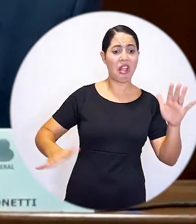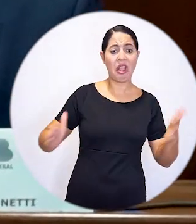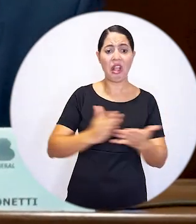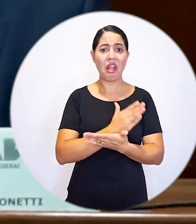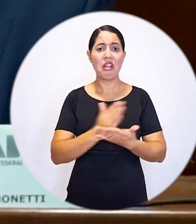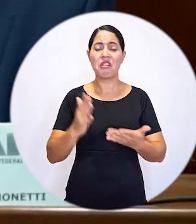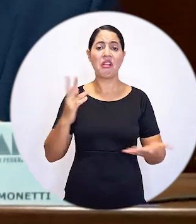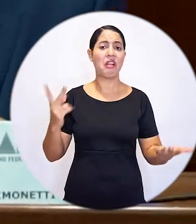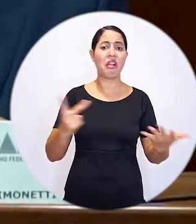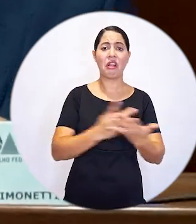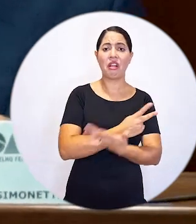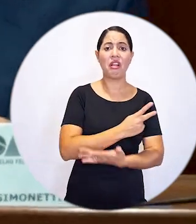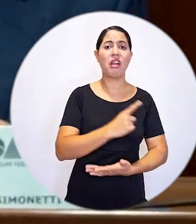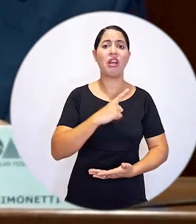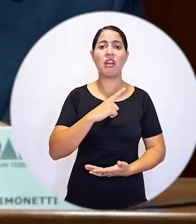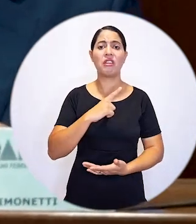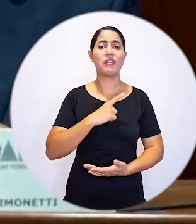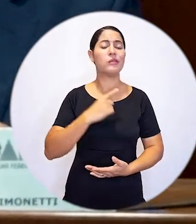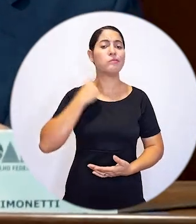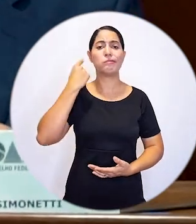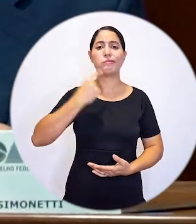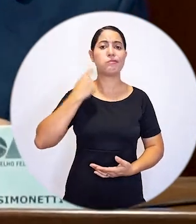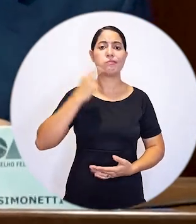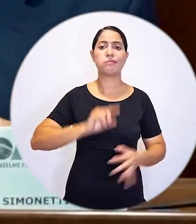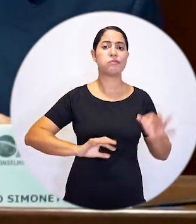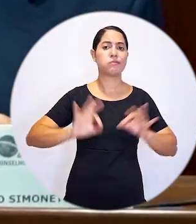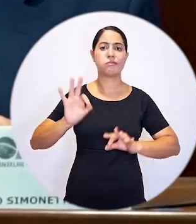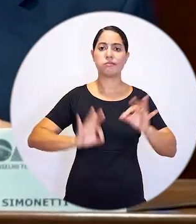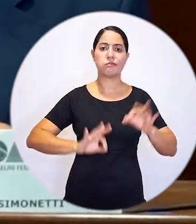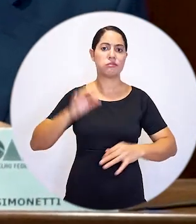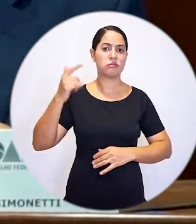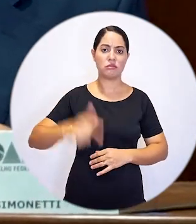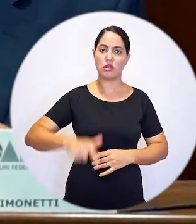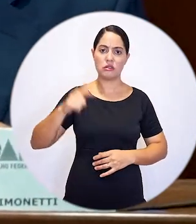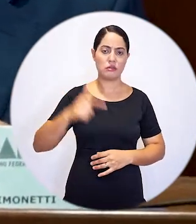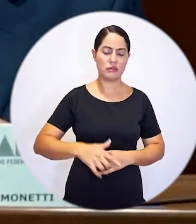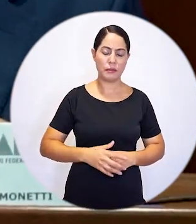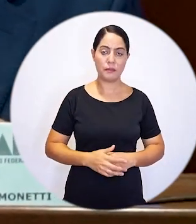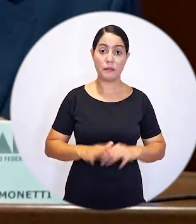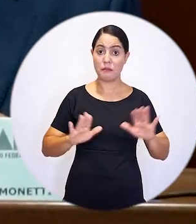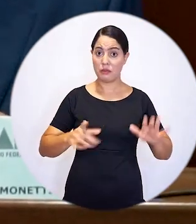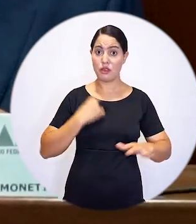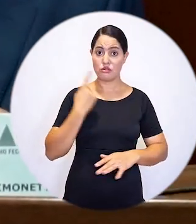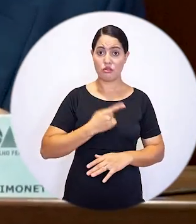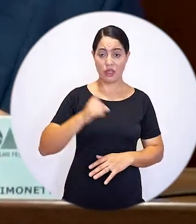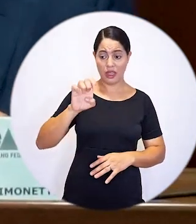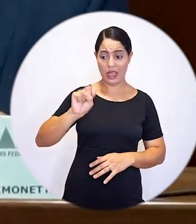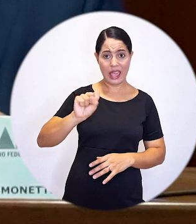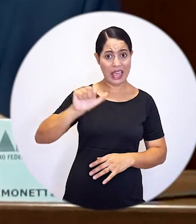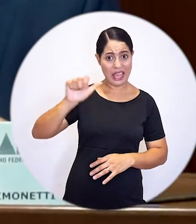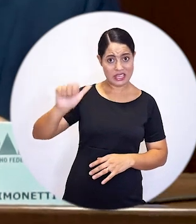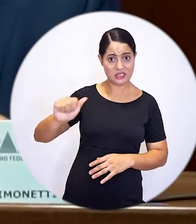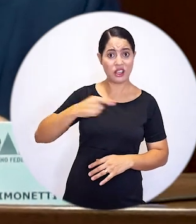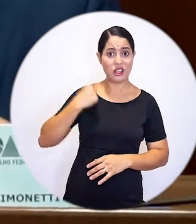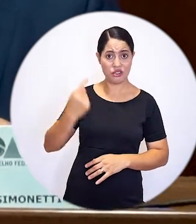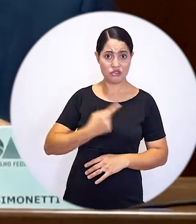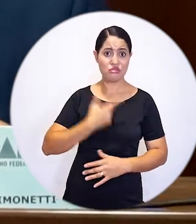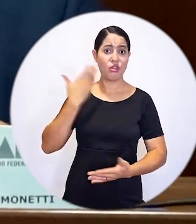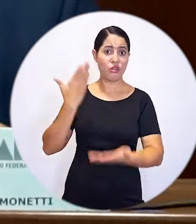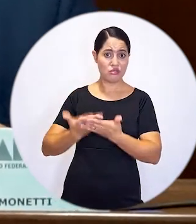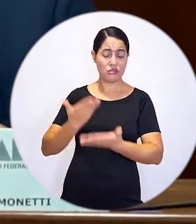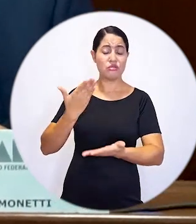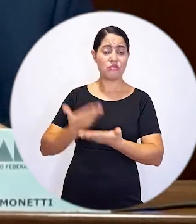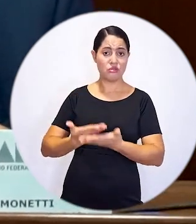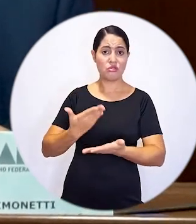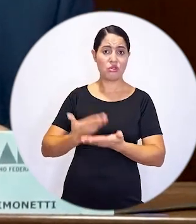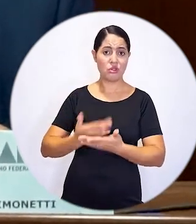das faculdades, muitas vezes, sem o preparo prático para a advocacia. E essa é a função da Escola Superior de Advocacia. A nossa